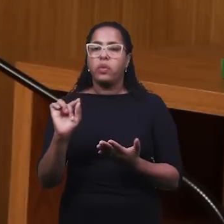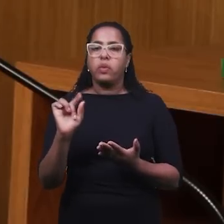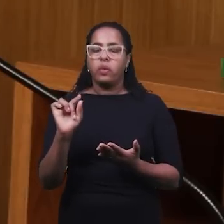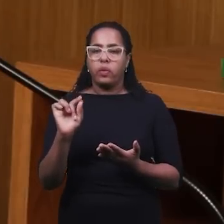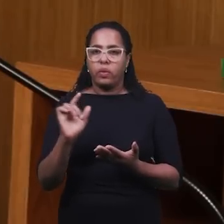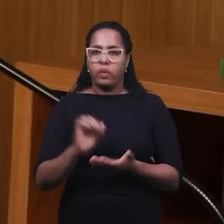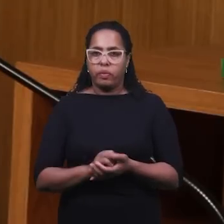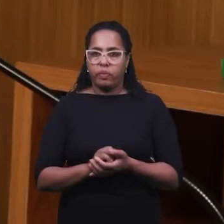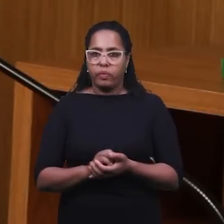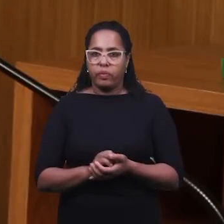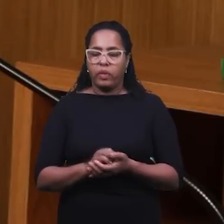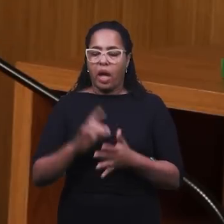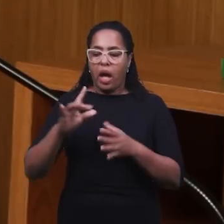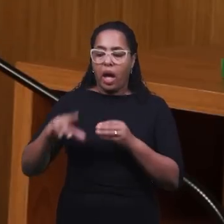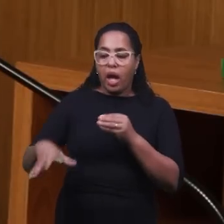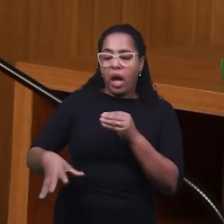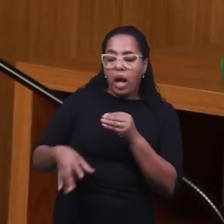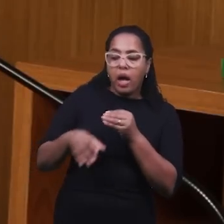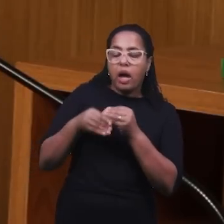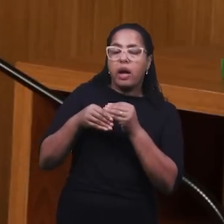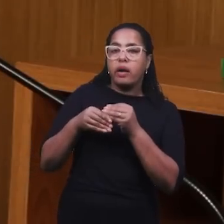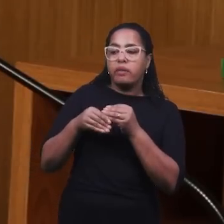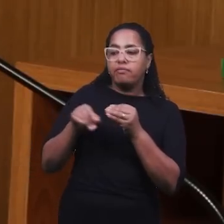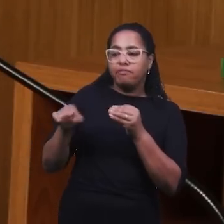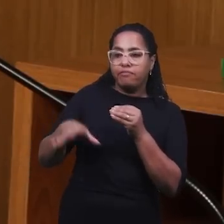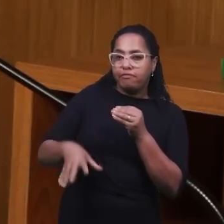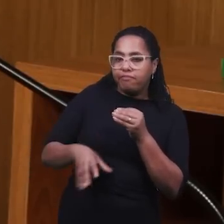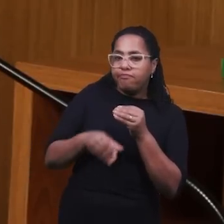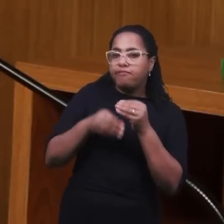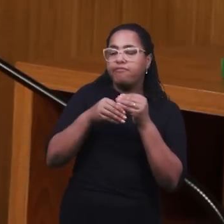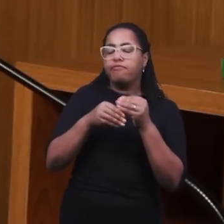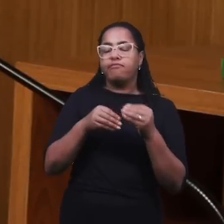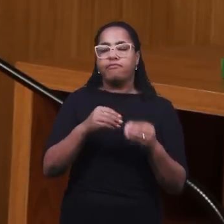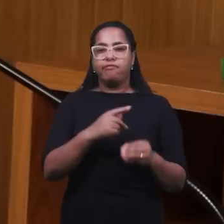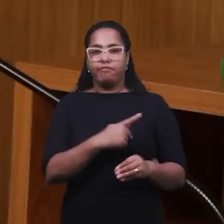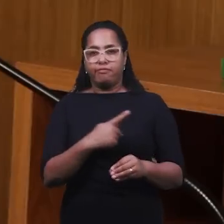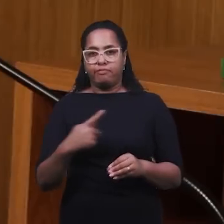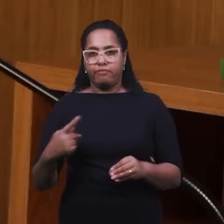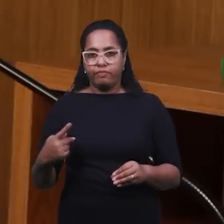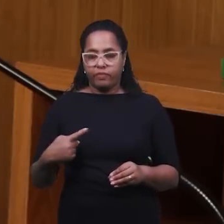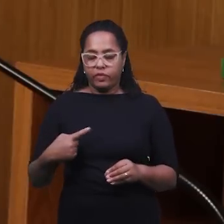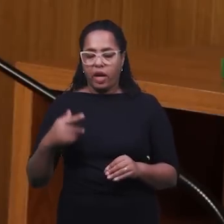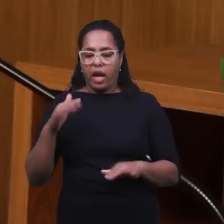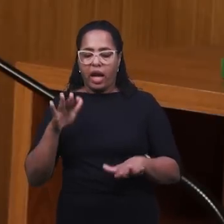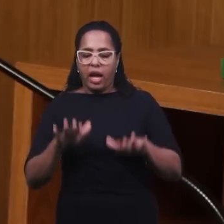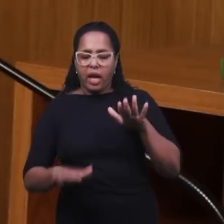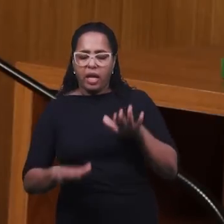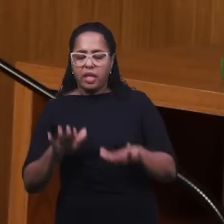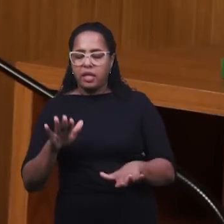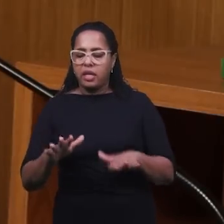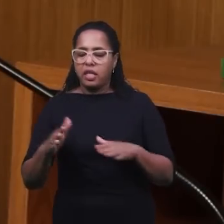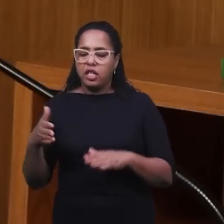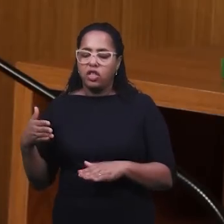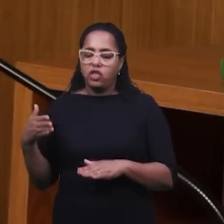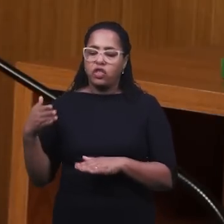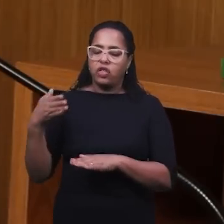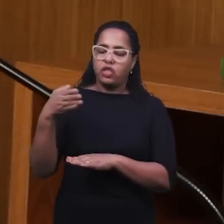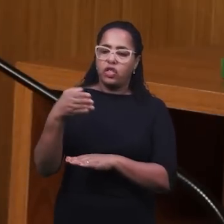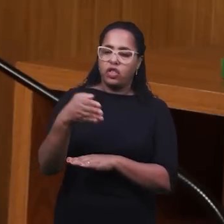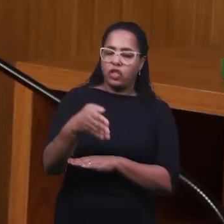da igreja e, por exemplo, no nosso caso, né, que é um caso que nós vemos muito na